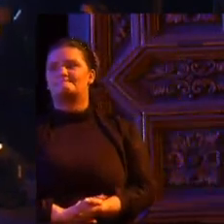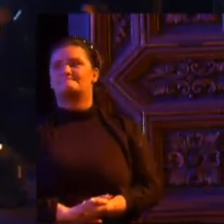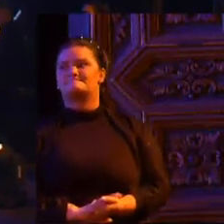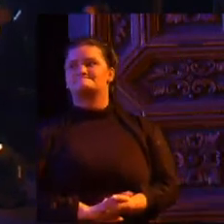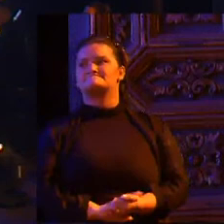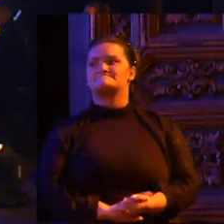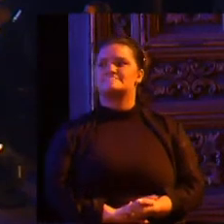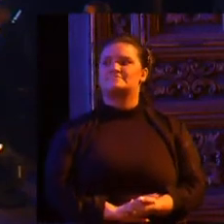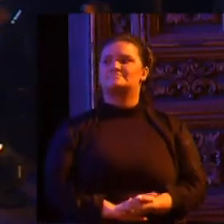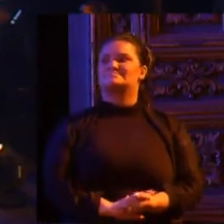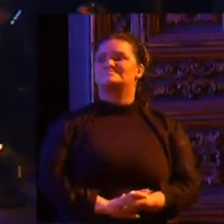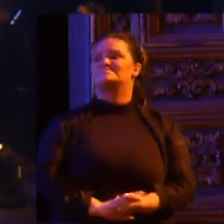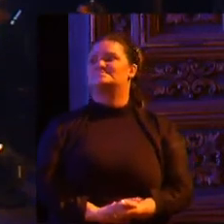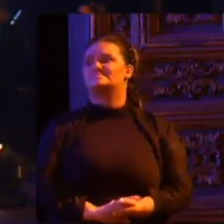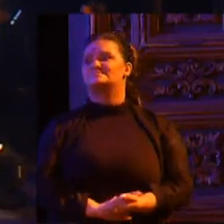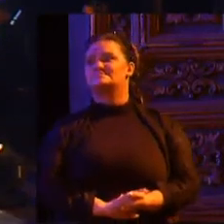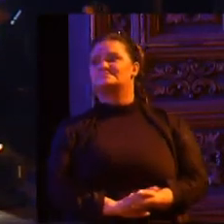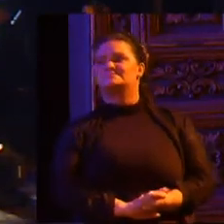falta de vocês.